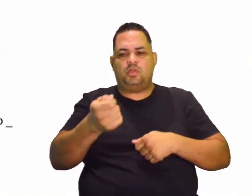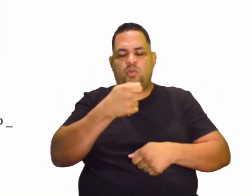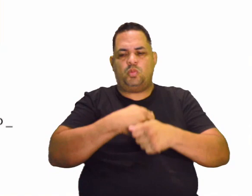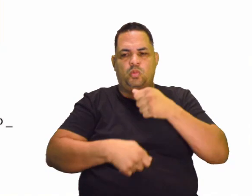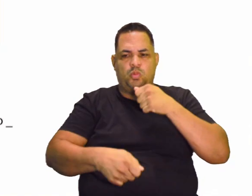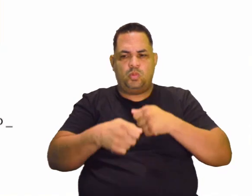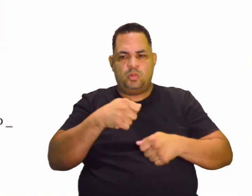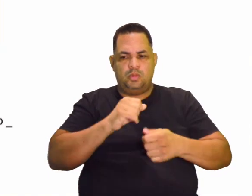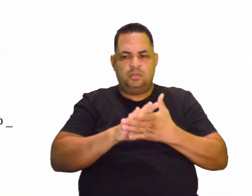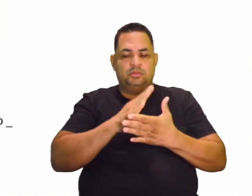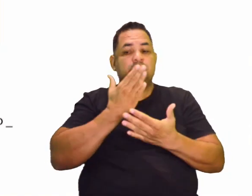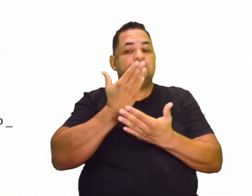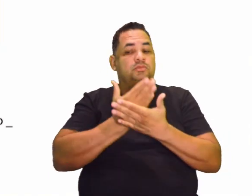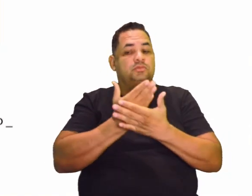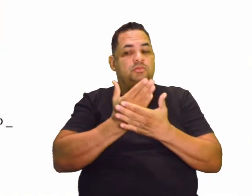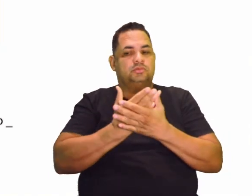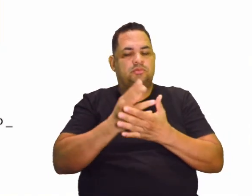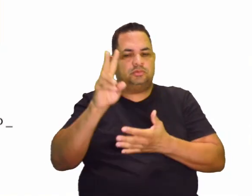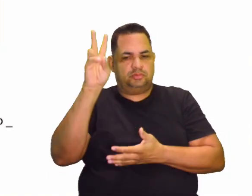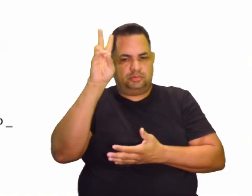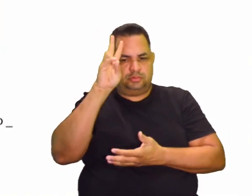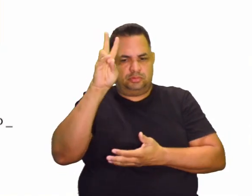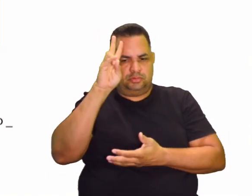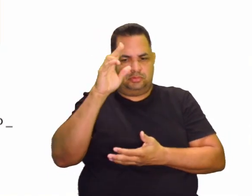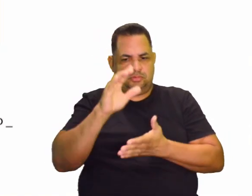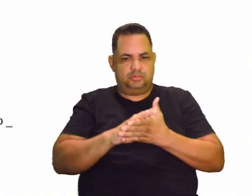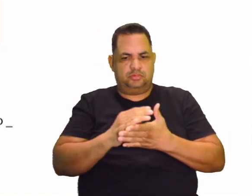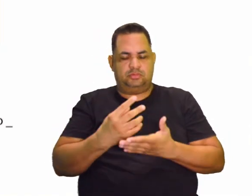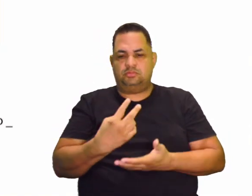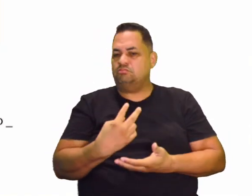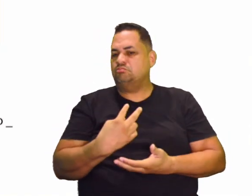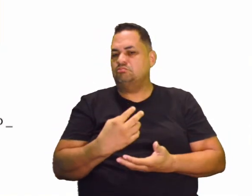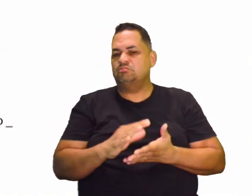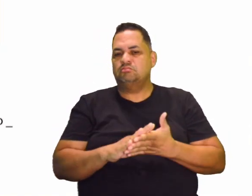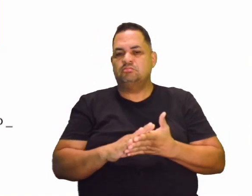vocês estudam isso em história, né? Então não podemos deixar de falar